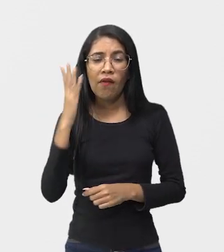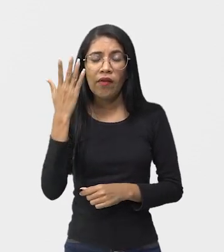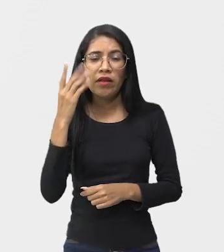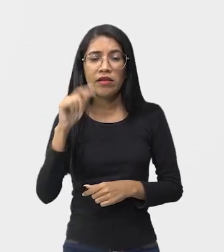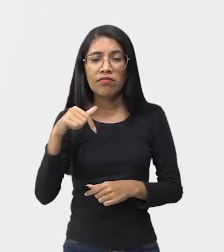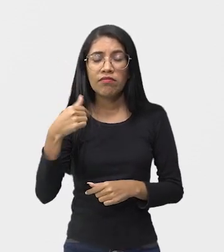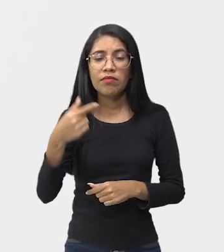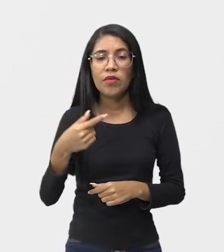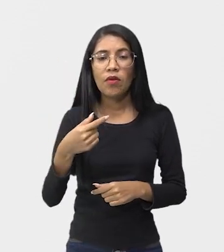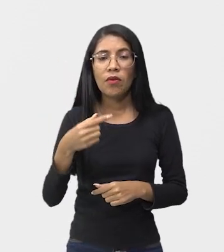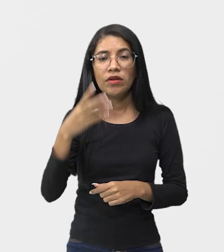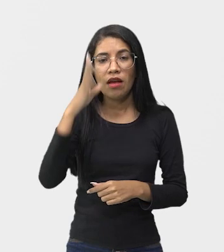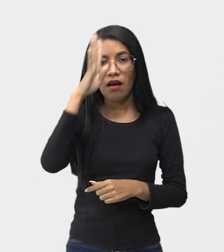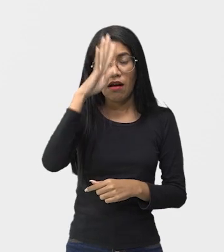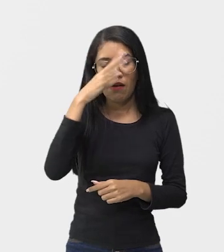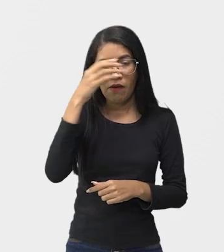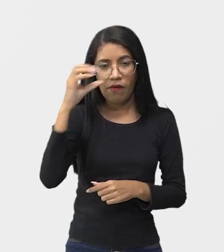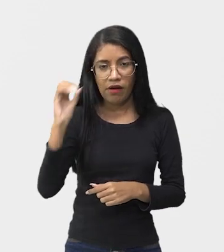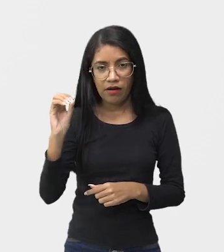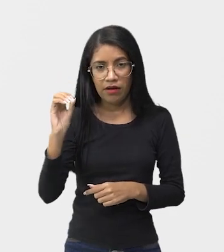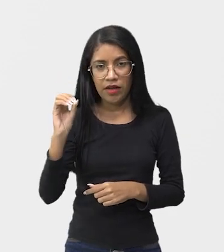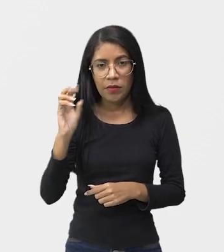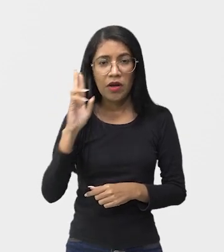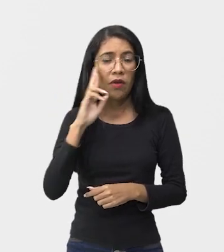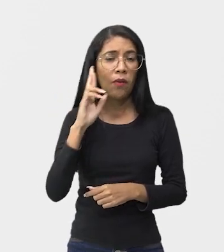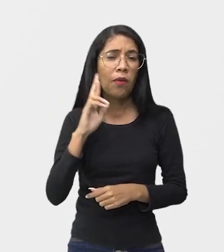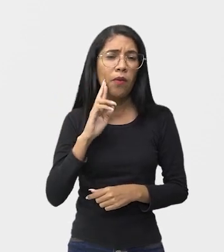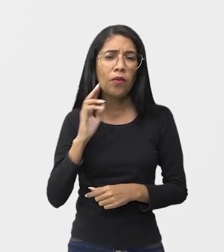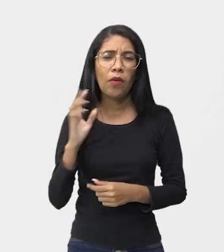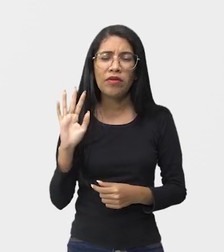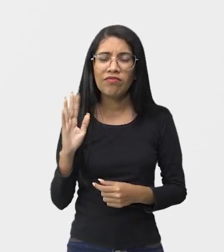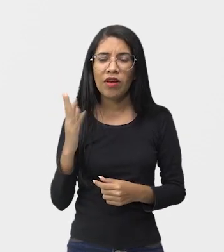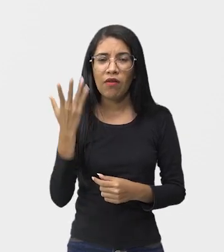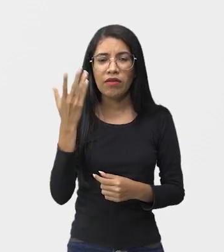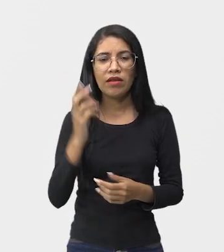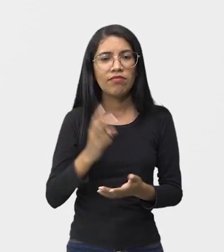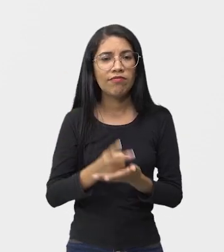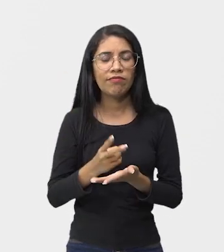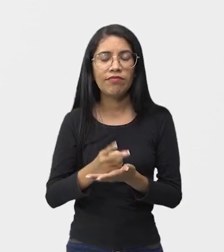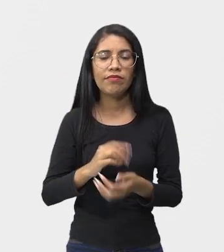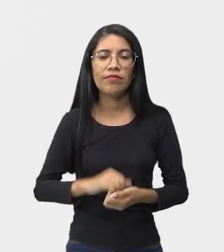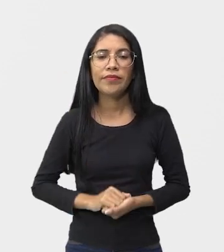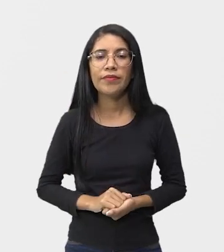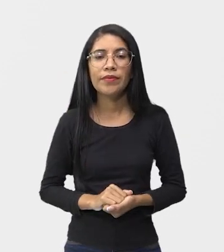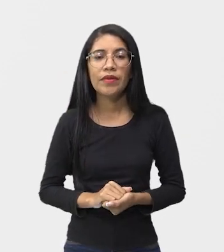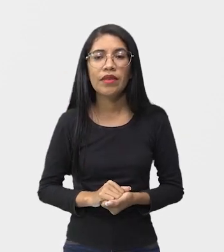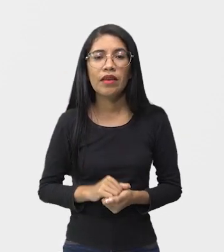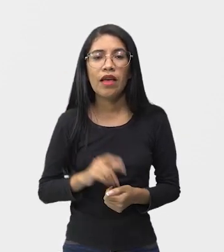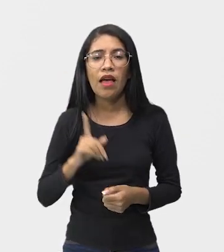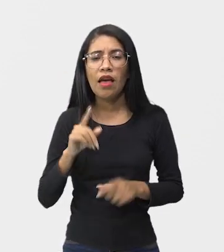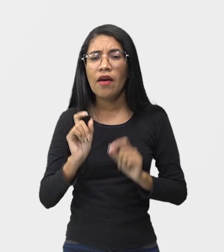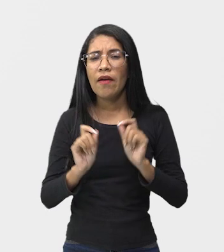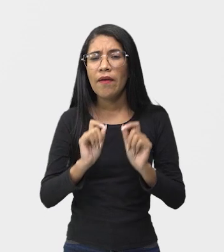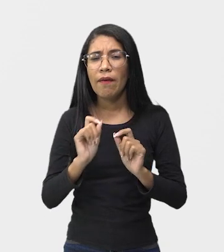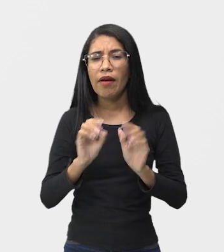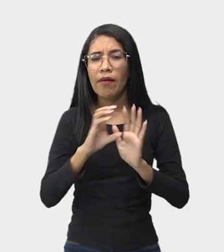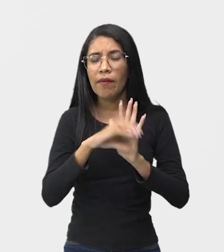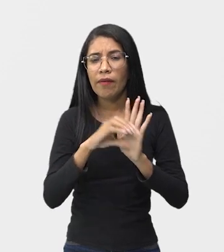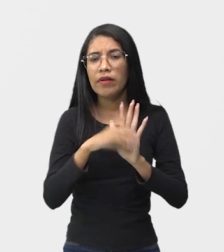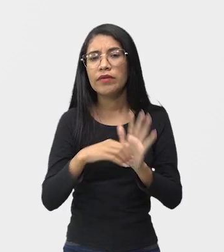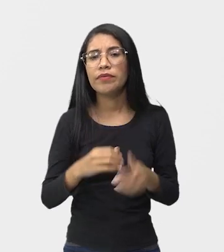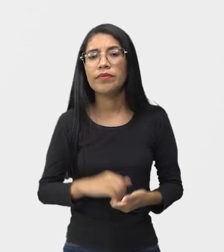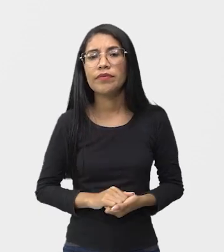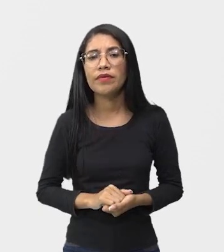acontece após a quaresma e em Rondônia ela é muito festejada. E aí, ela é o quê? Vamos ver aí o